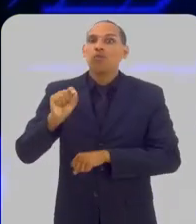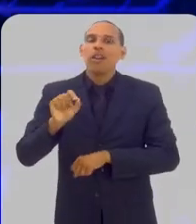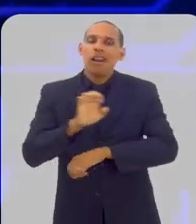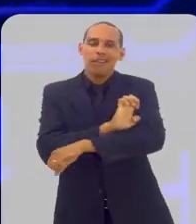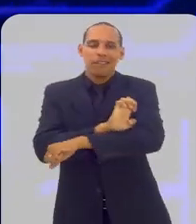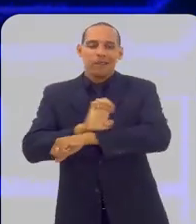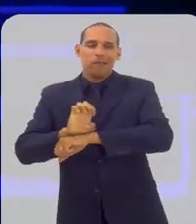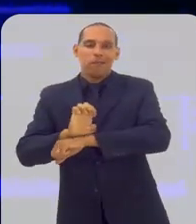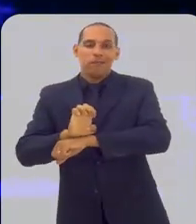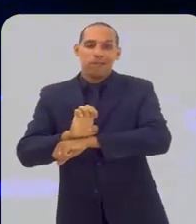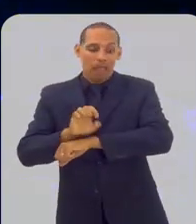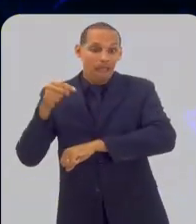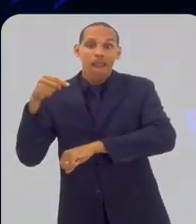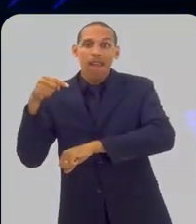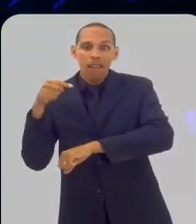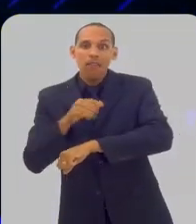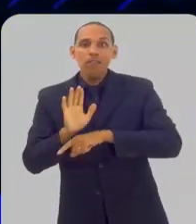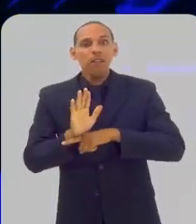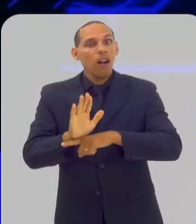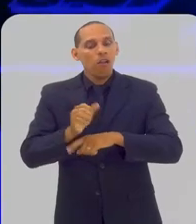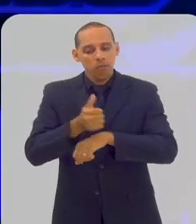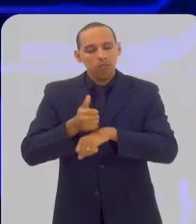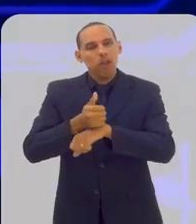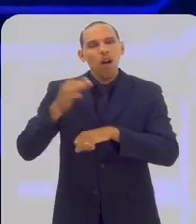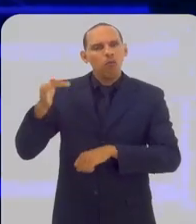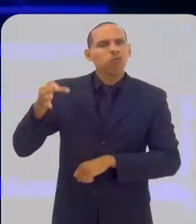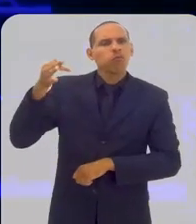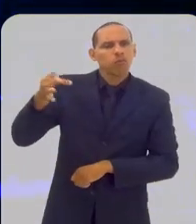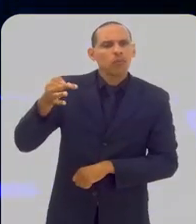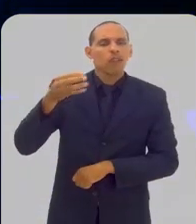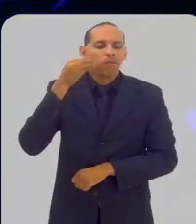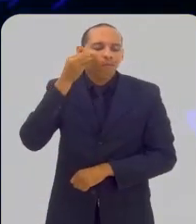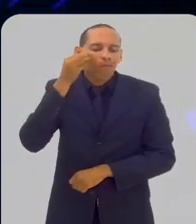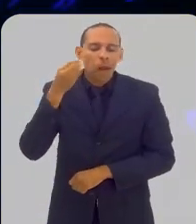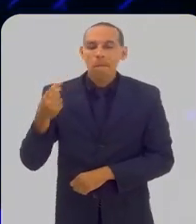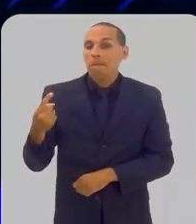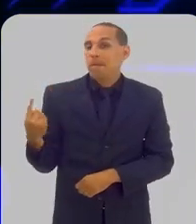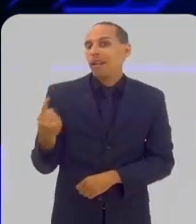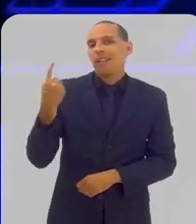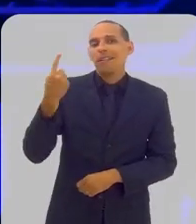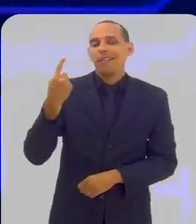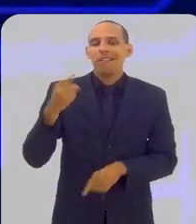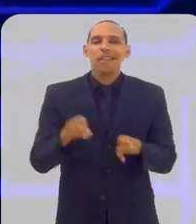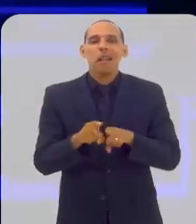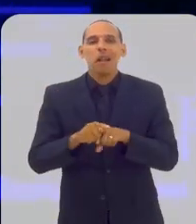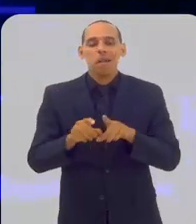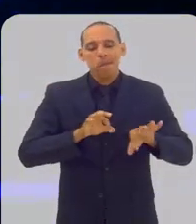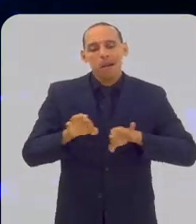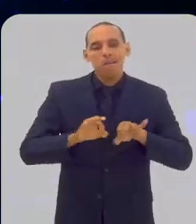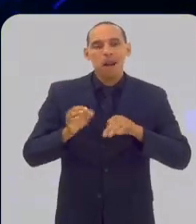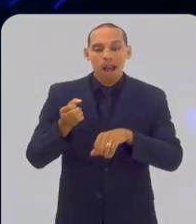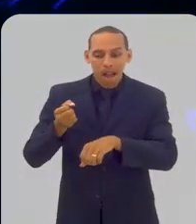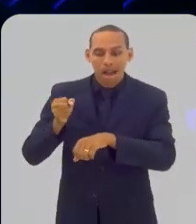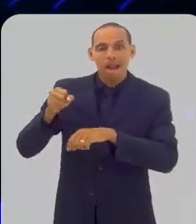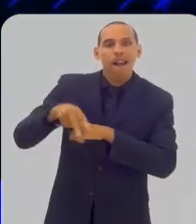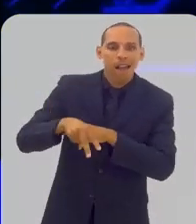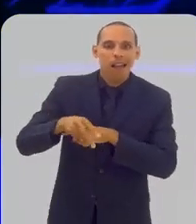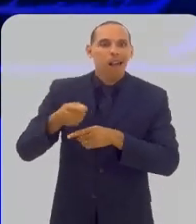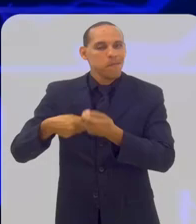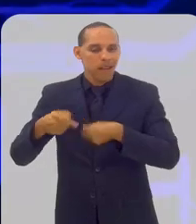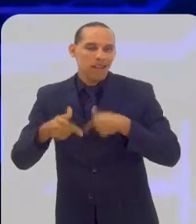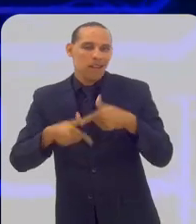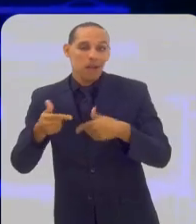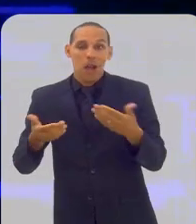é o estágio é por meio dele que futuros profissionais tem a sua primeira experiência e preparação para o mercado de trabalho